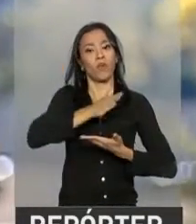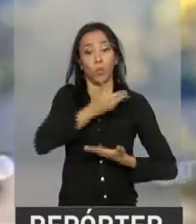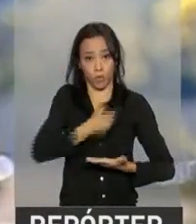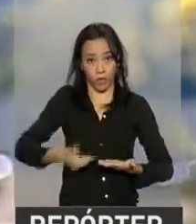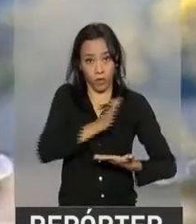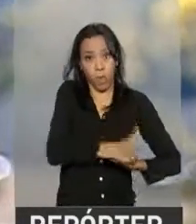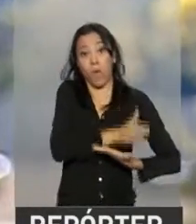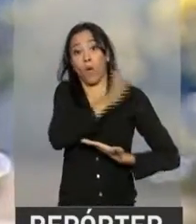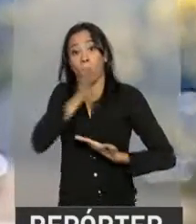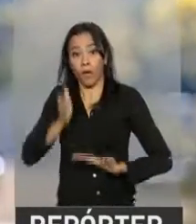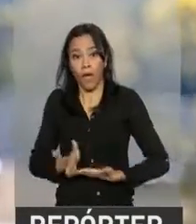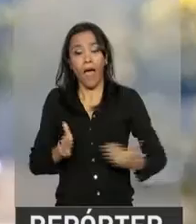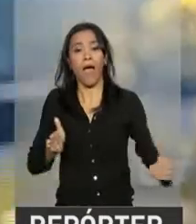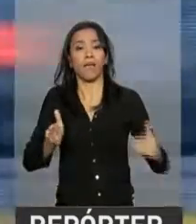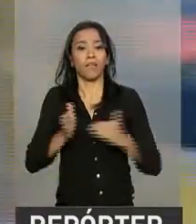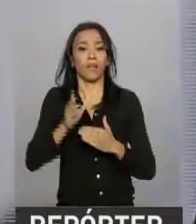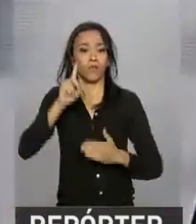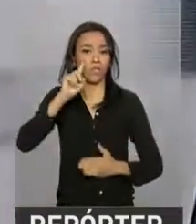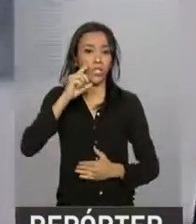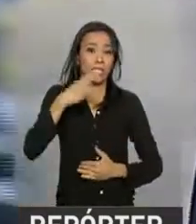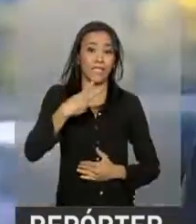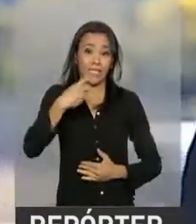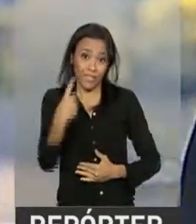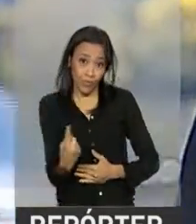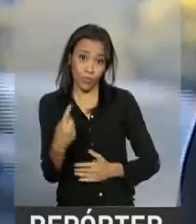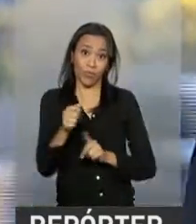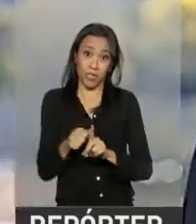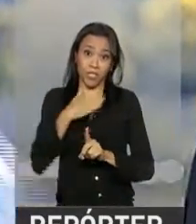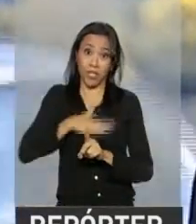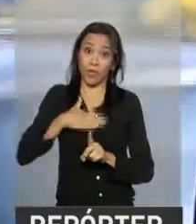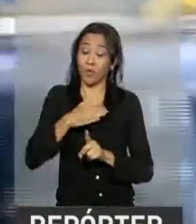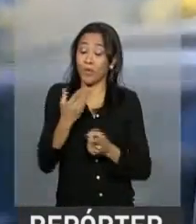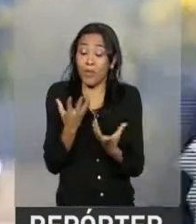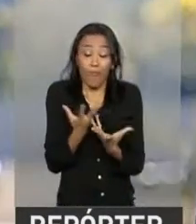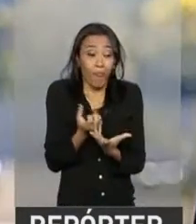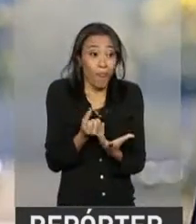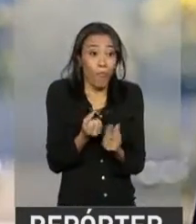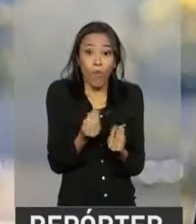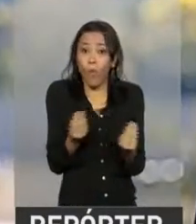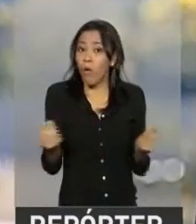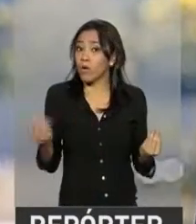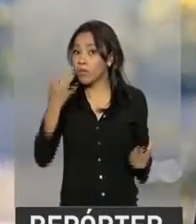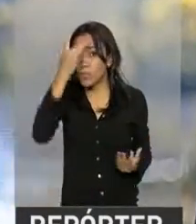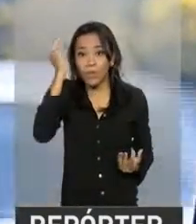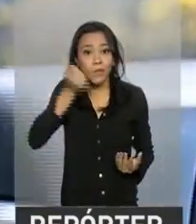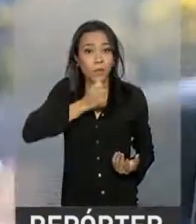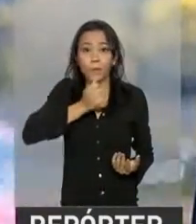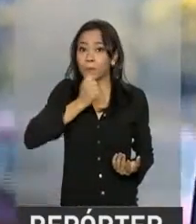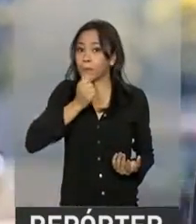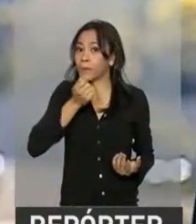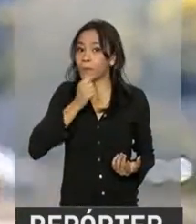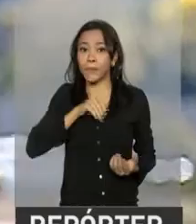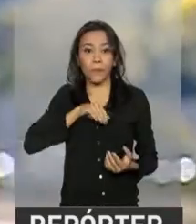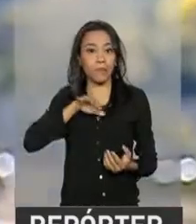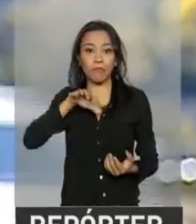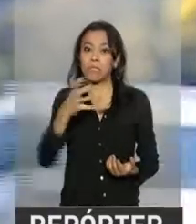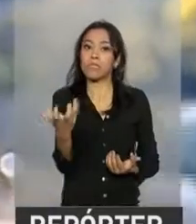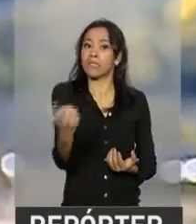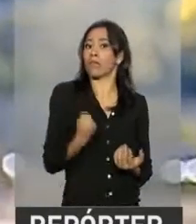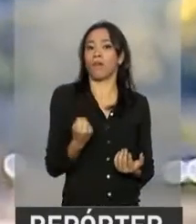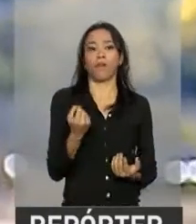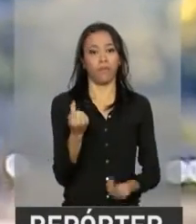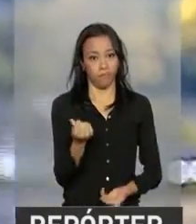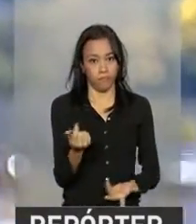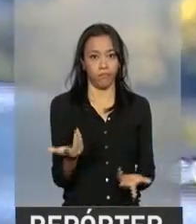até dia 31 de agosto devido ao grande número de pessoas que não é que não tiveram acesso ao